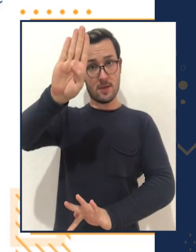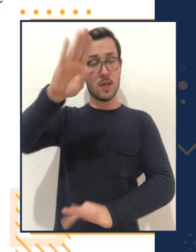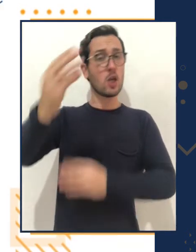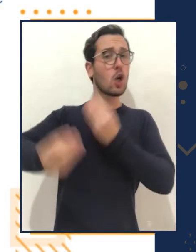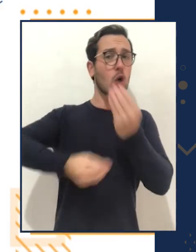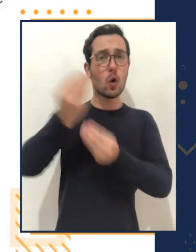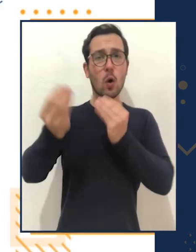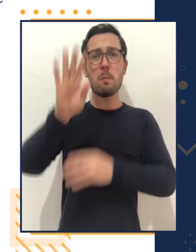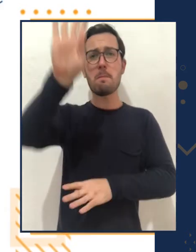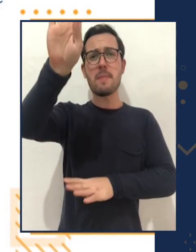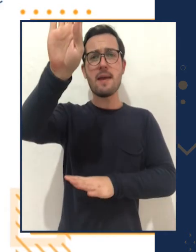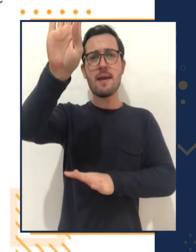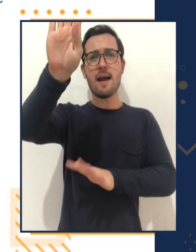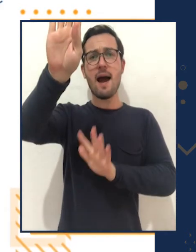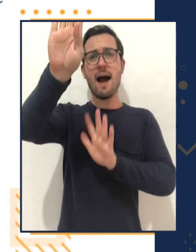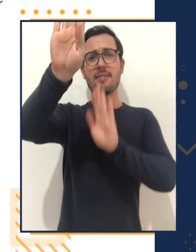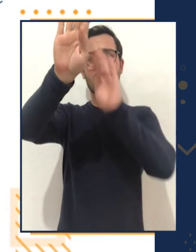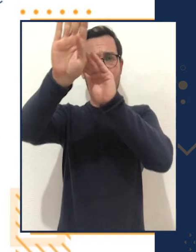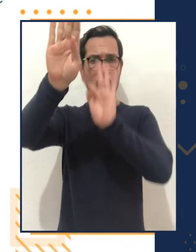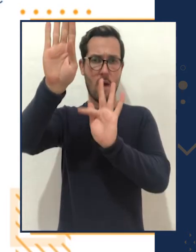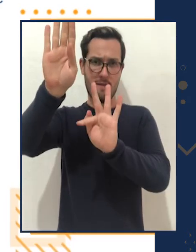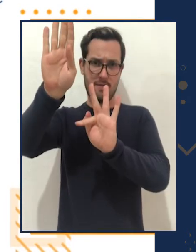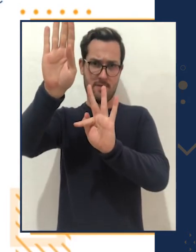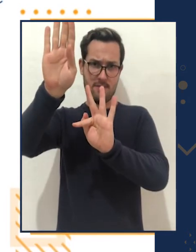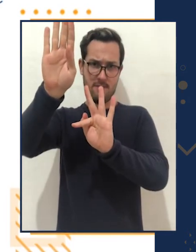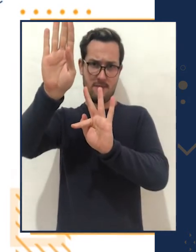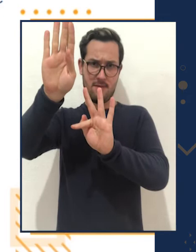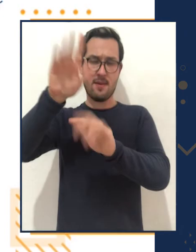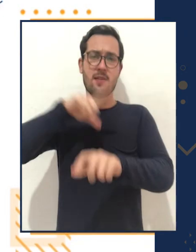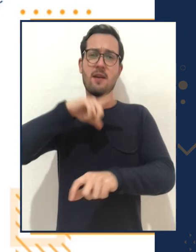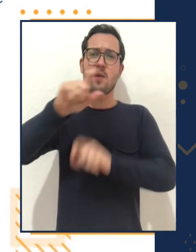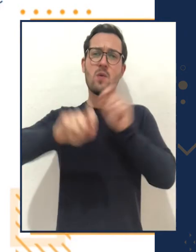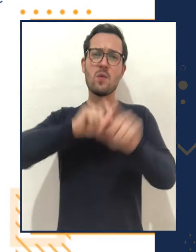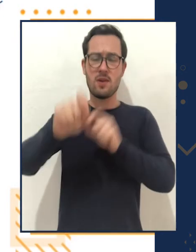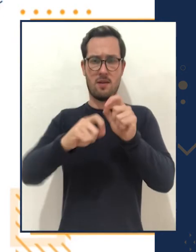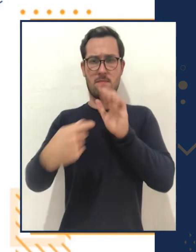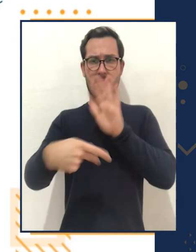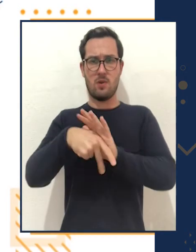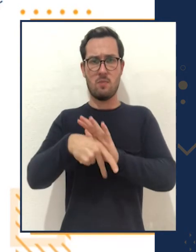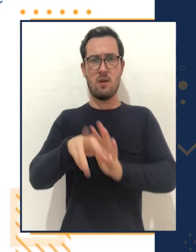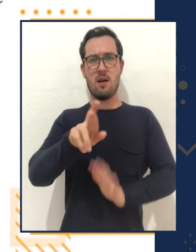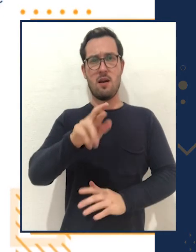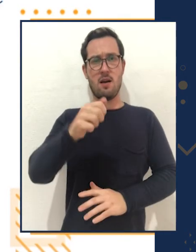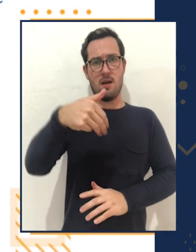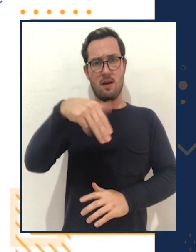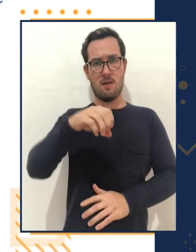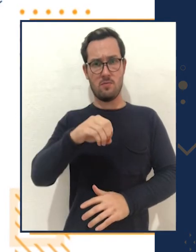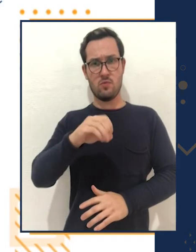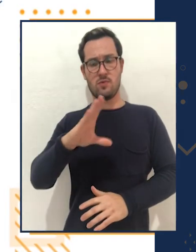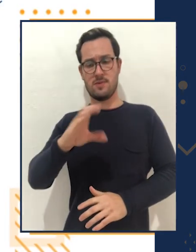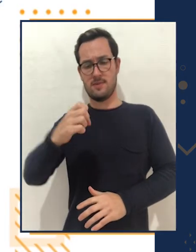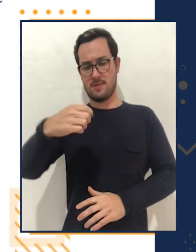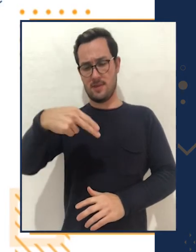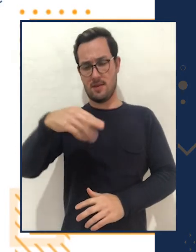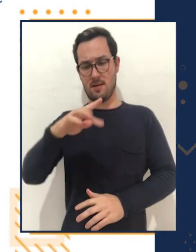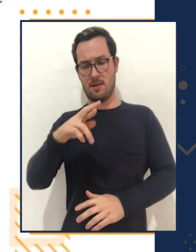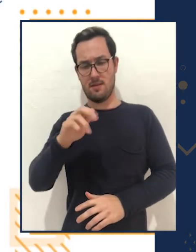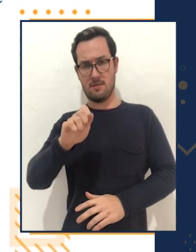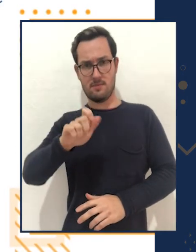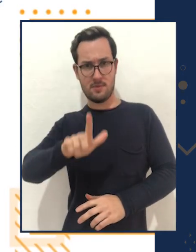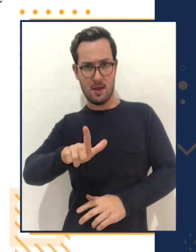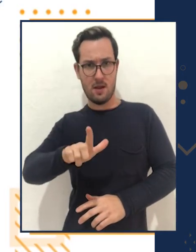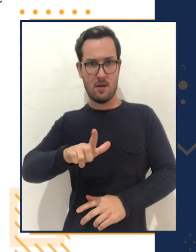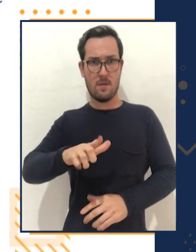essa fonte E4, certo? Então nós temos nó B e nó F. Então são os dois nós que existem aqui no